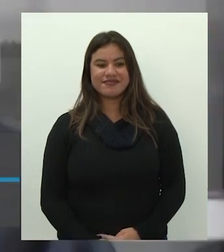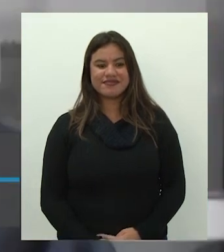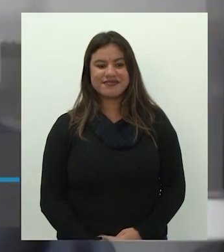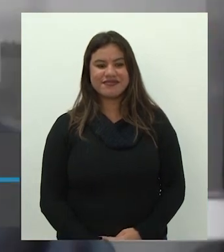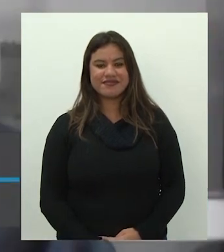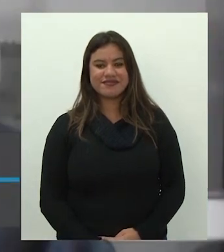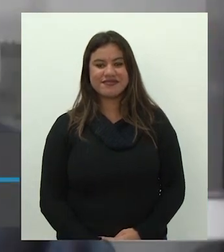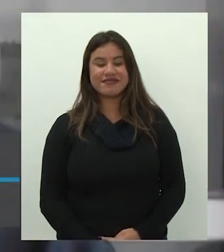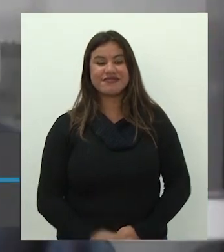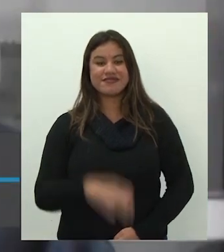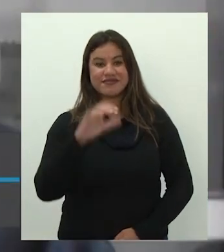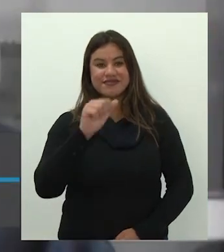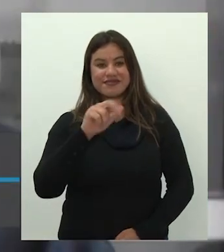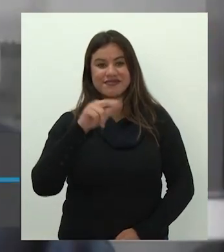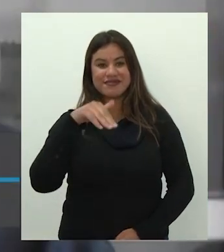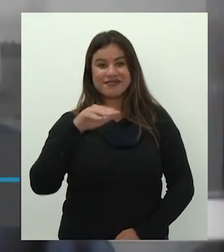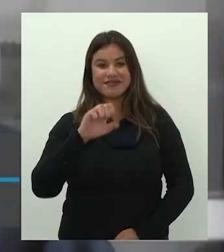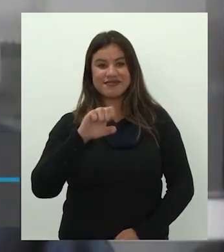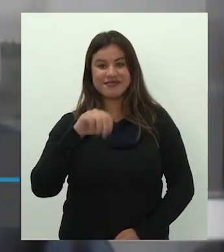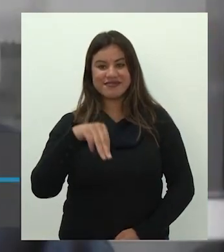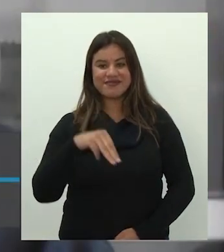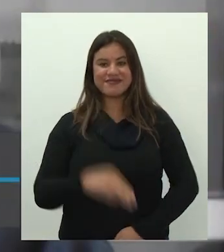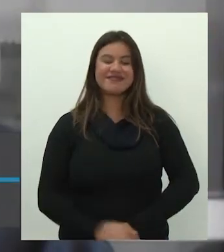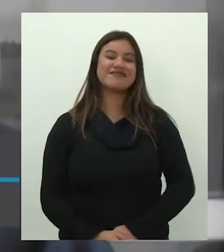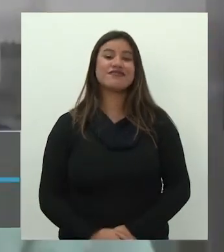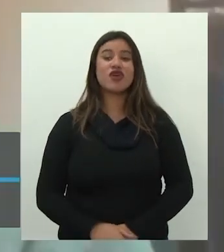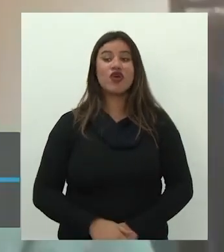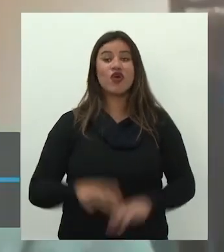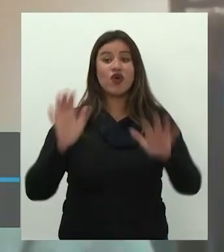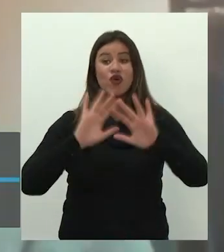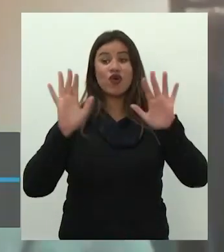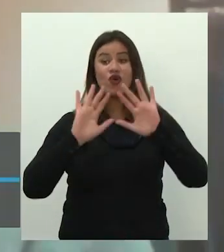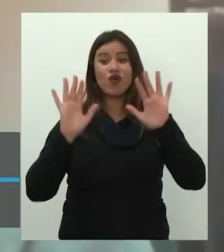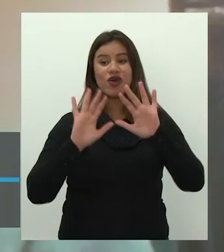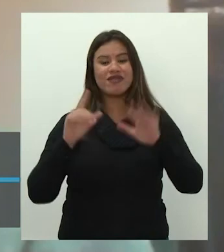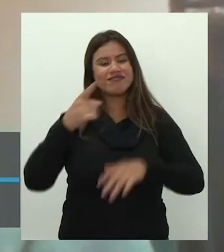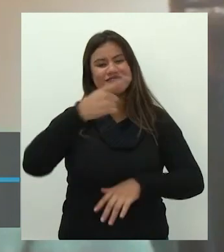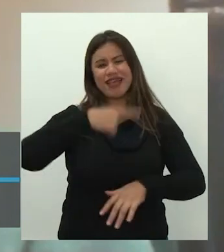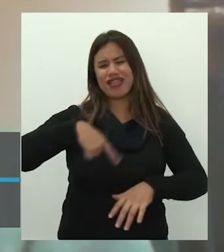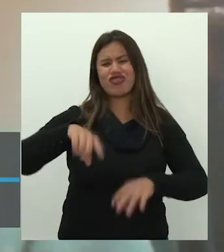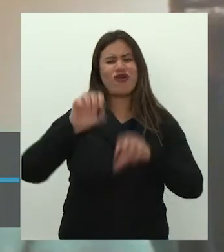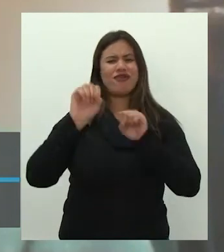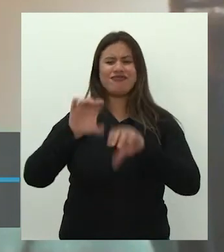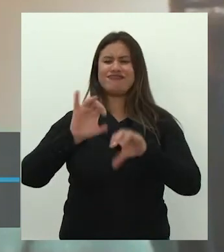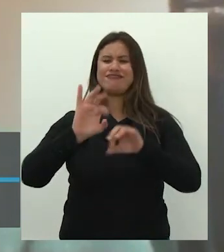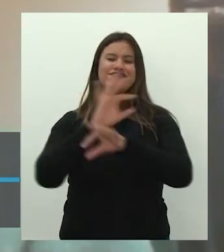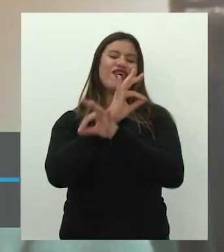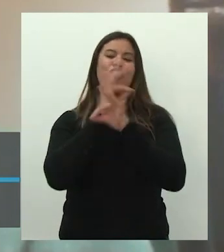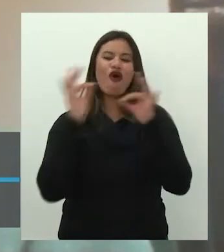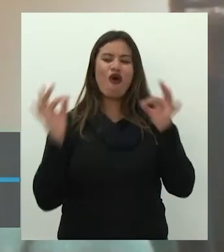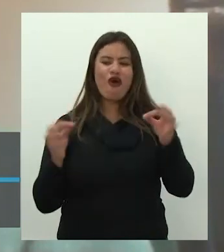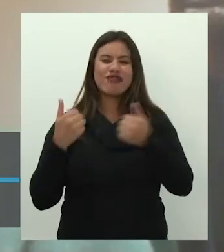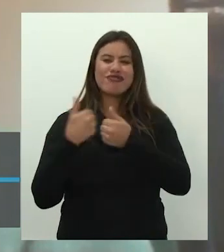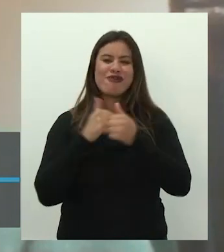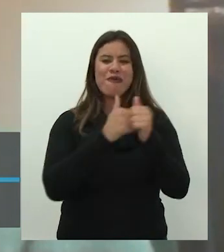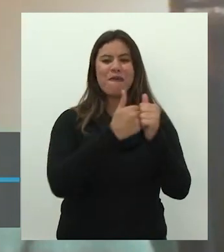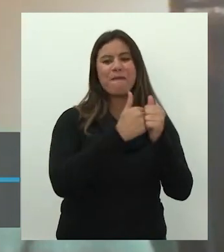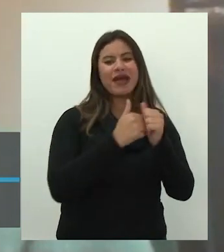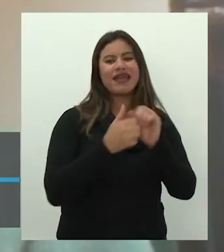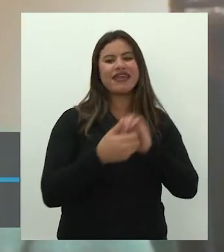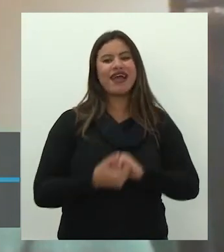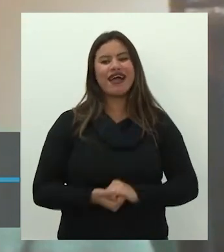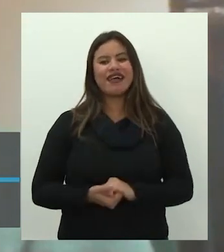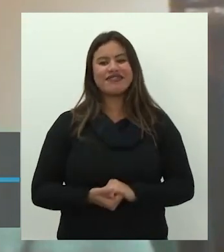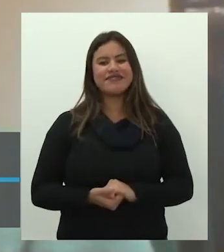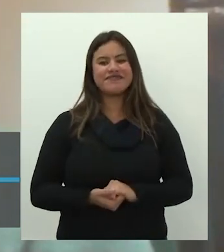Carmen, por favor. Oi. Olha, para nós foi uma aula muito boa acompanhar, e foi